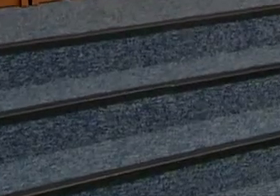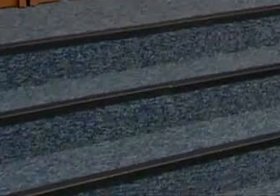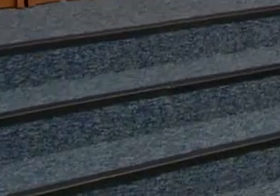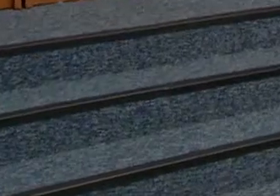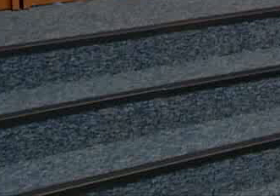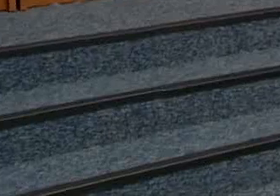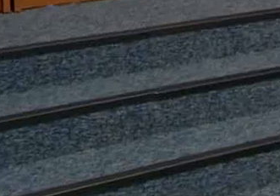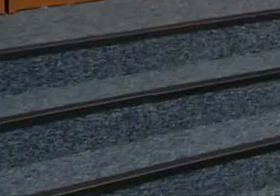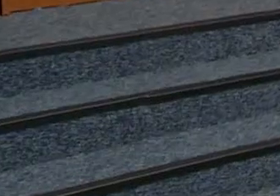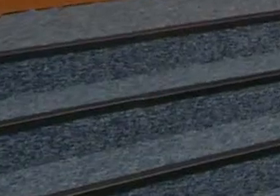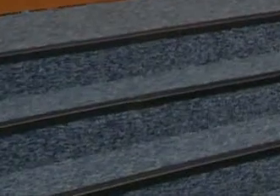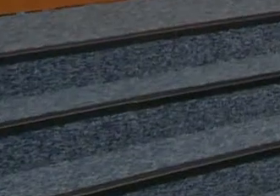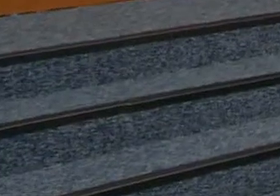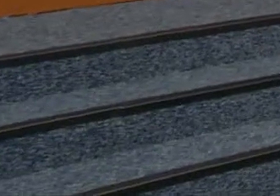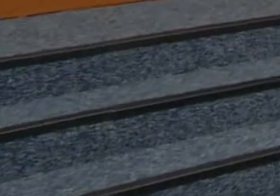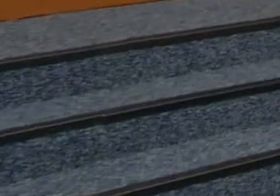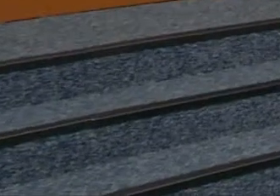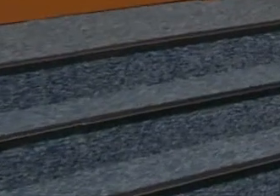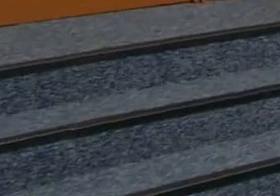Obrigado, Paulo.